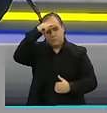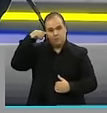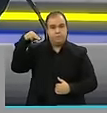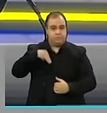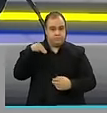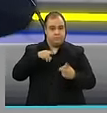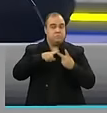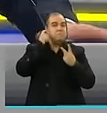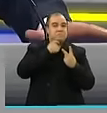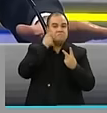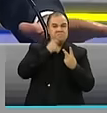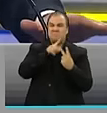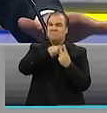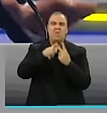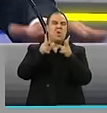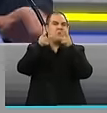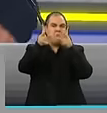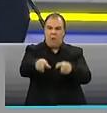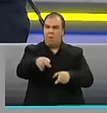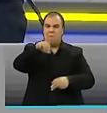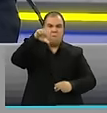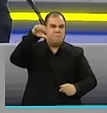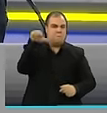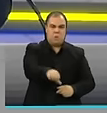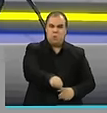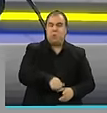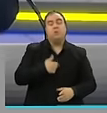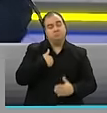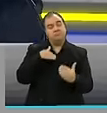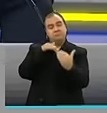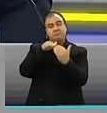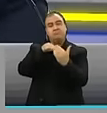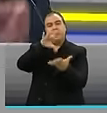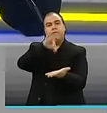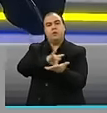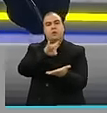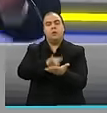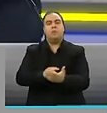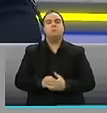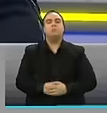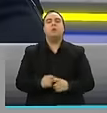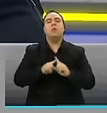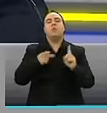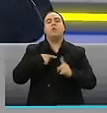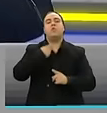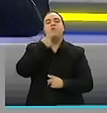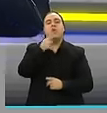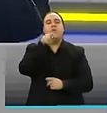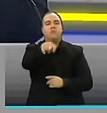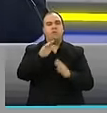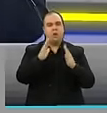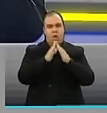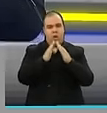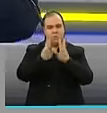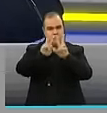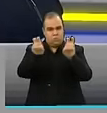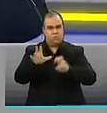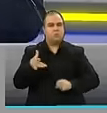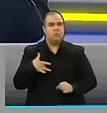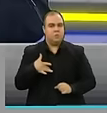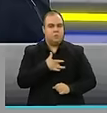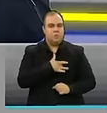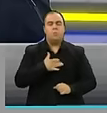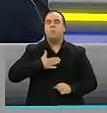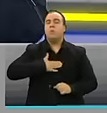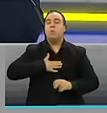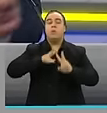Nunes... Claramente, Datena jogando o jogo do PT, jogando o jogo do Boulos. Mas dessa vez ele nem fez crítica ao Boulos, da última vez ele